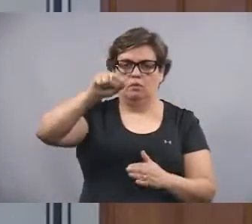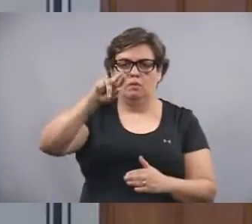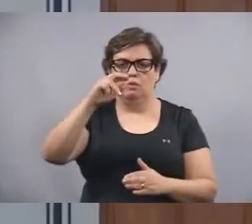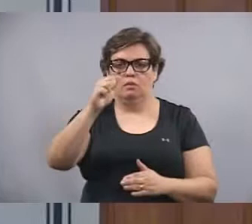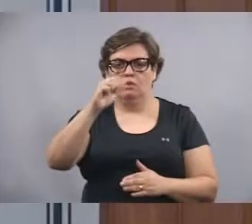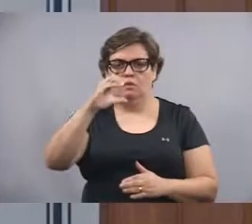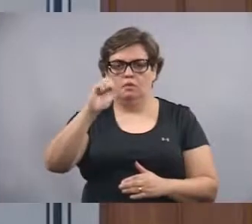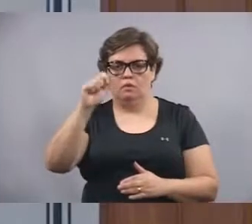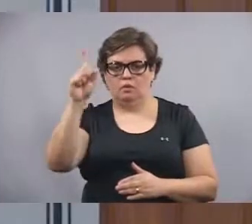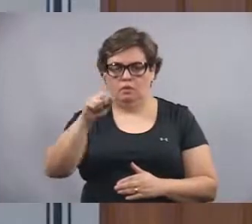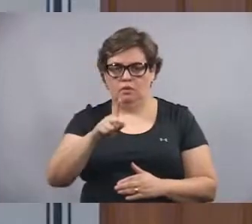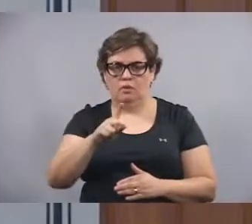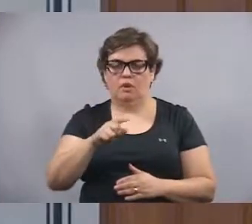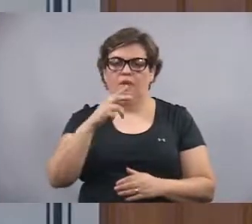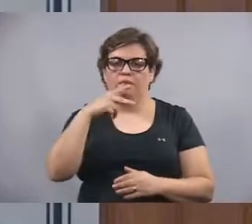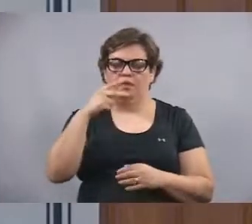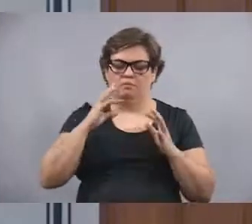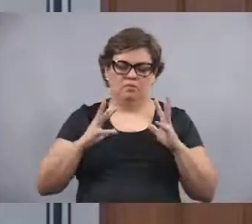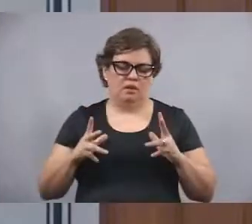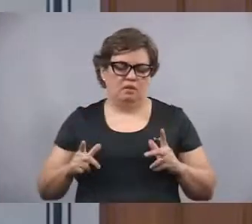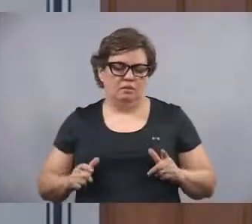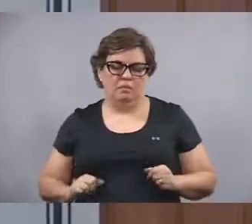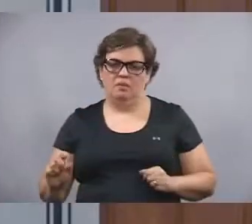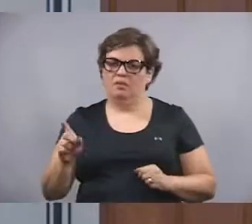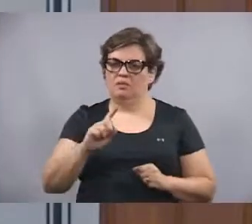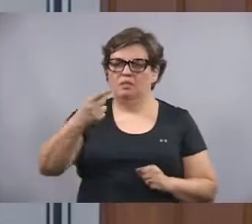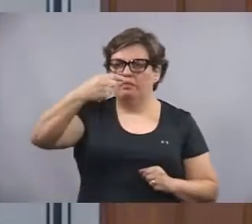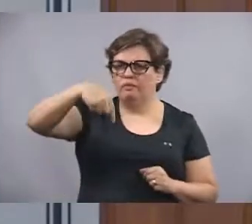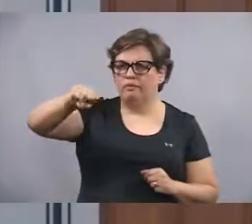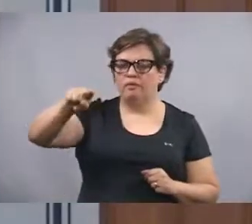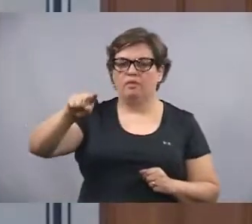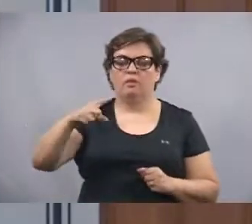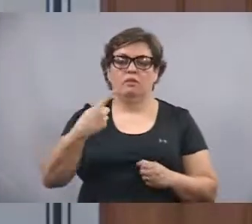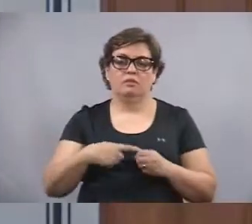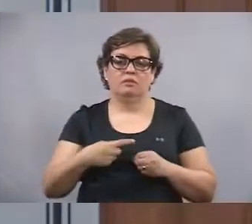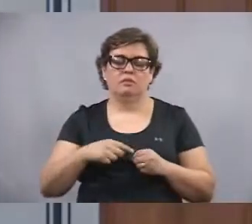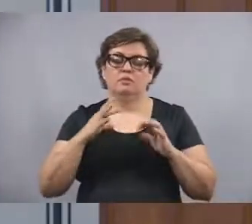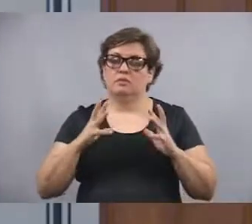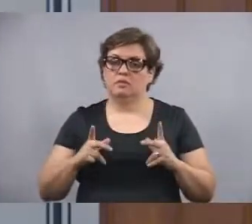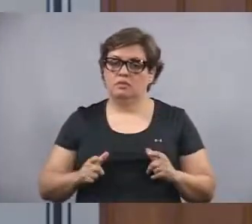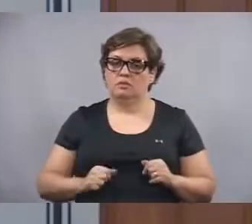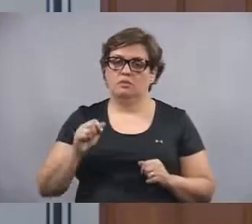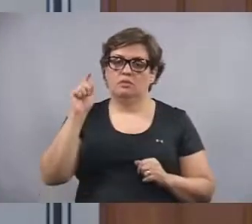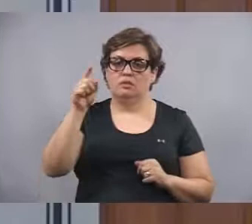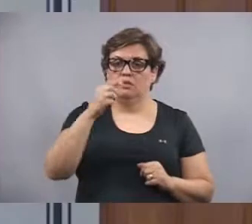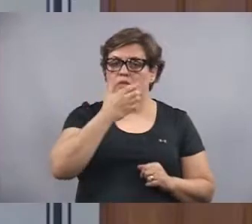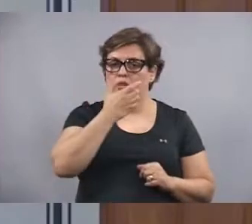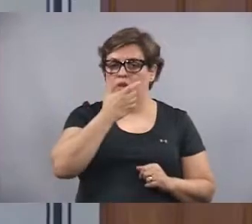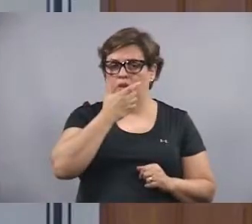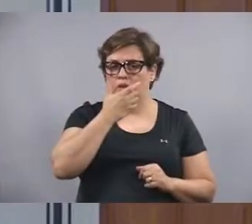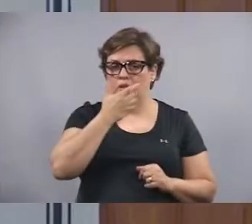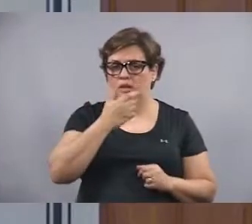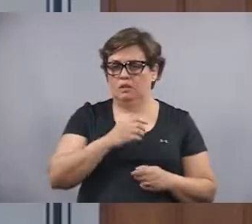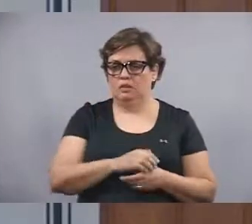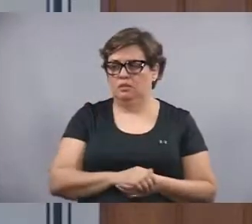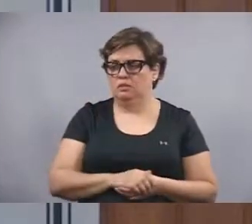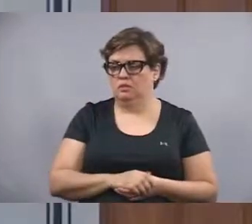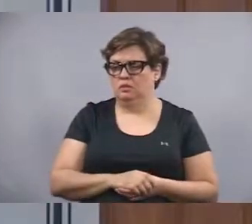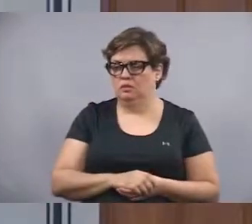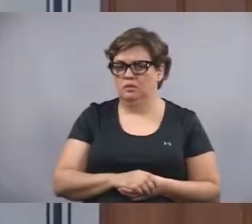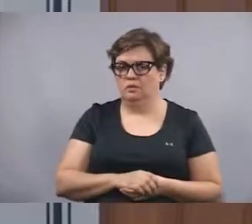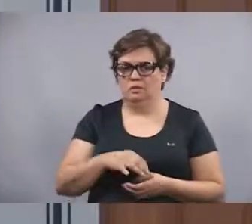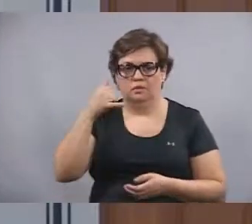a limpeza, que não tinha passado ainda a Cidade Limpa no Maracá. Ligamos para o secretário